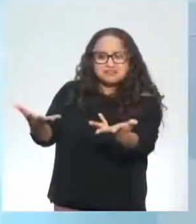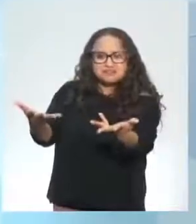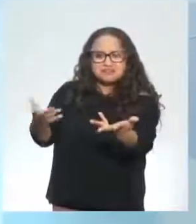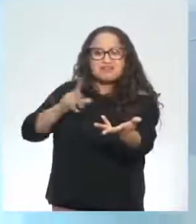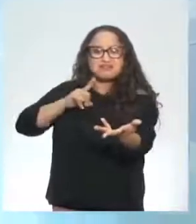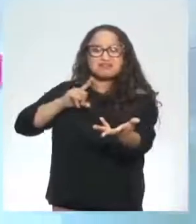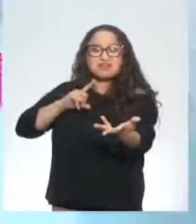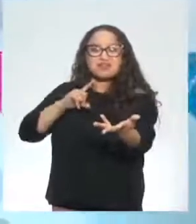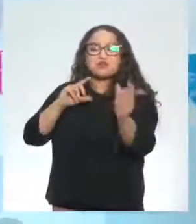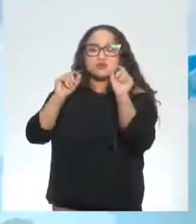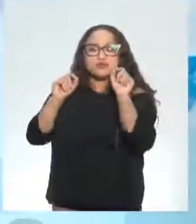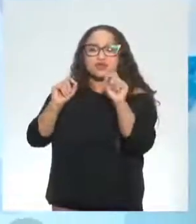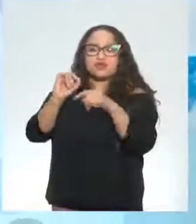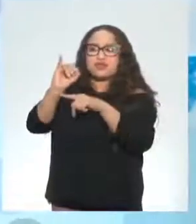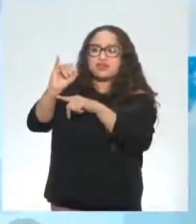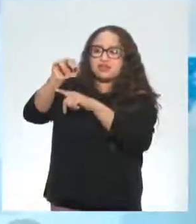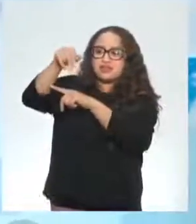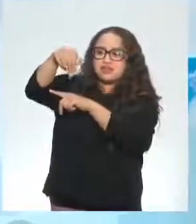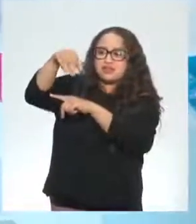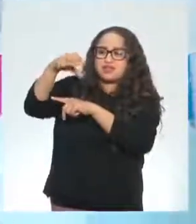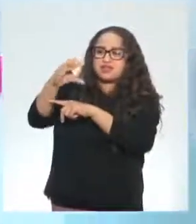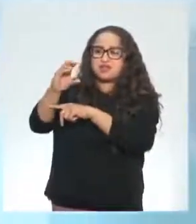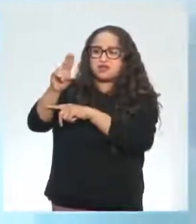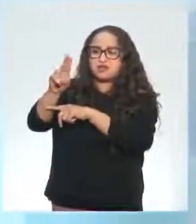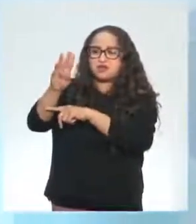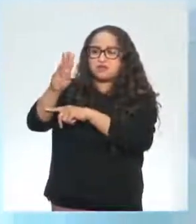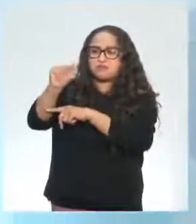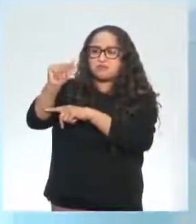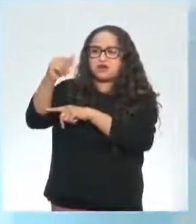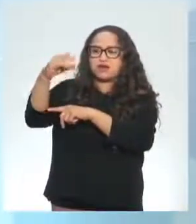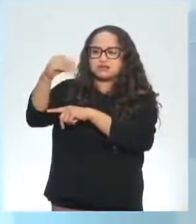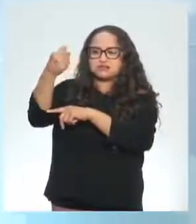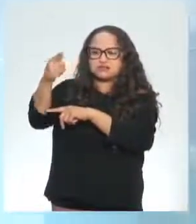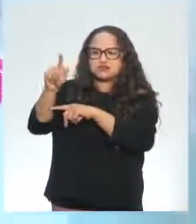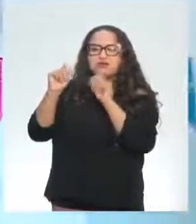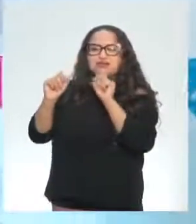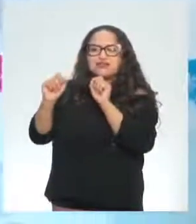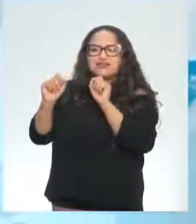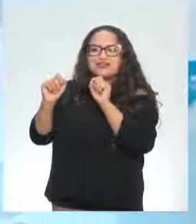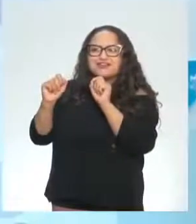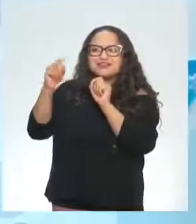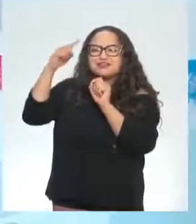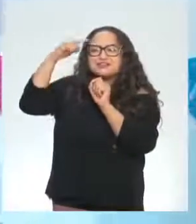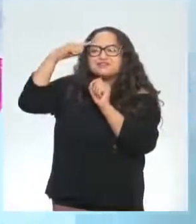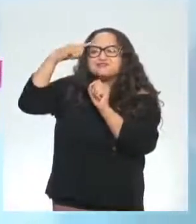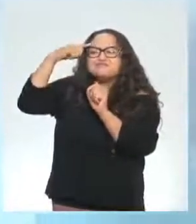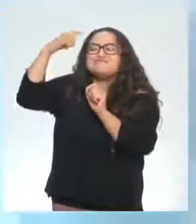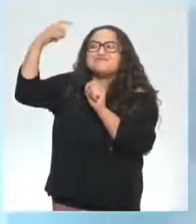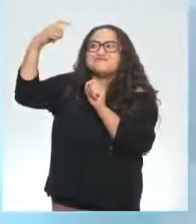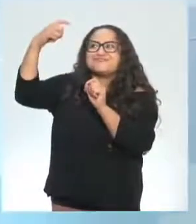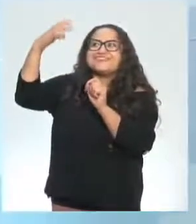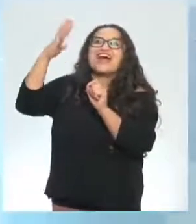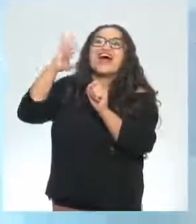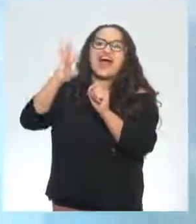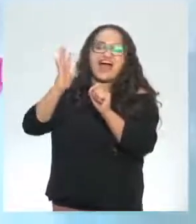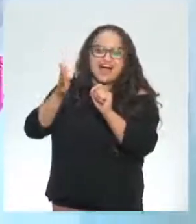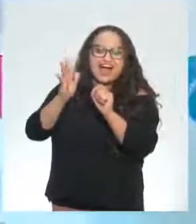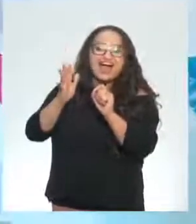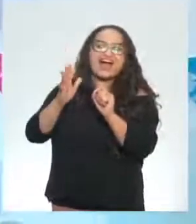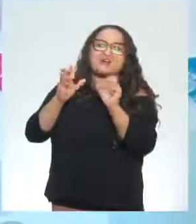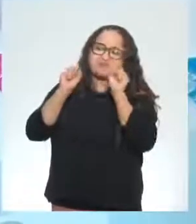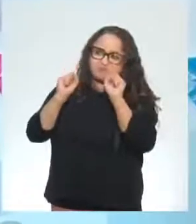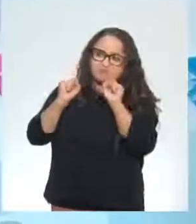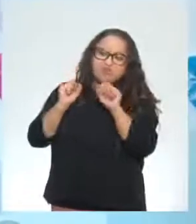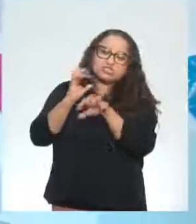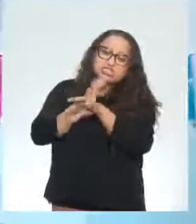de incubação, que é quando ocorre o amadurecimento dessa primeira etapa do insight. Tá? E esse processo ele pode ser longo, né,